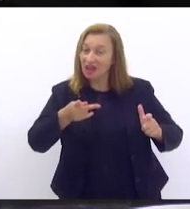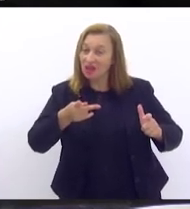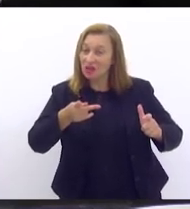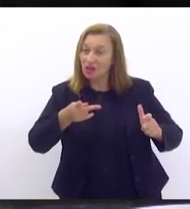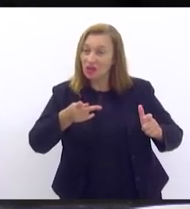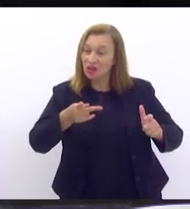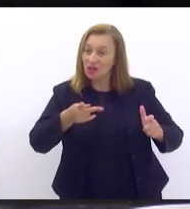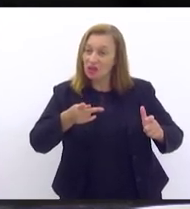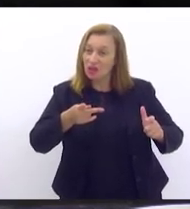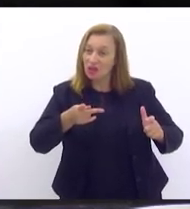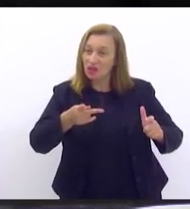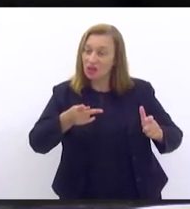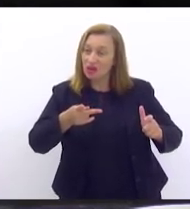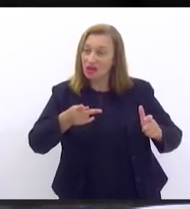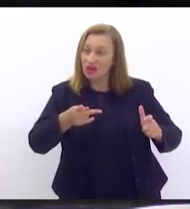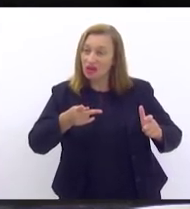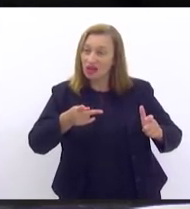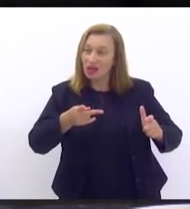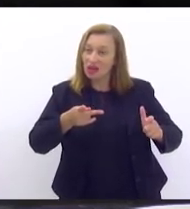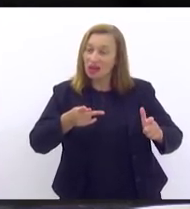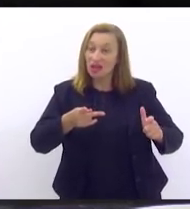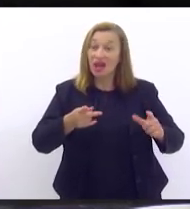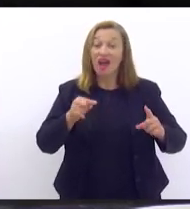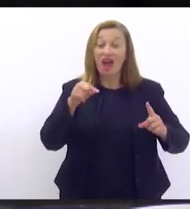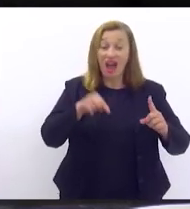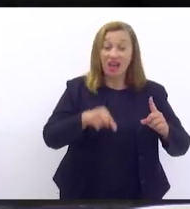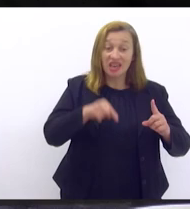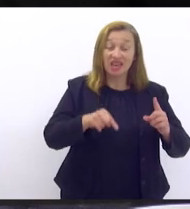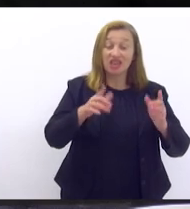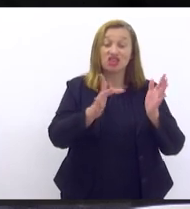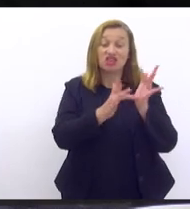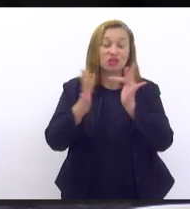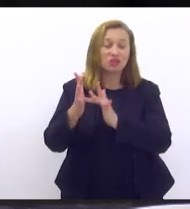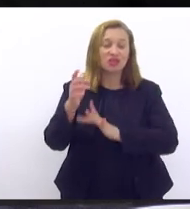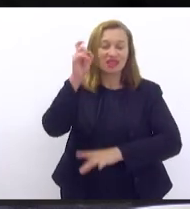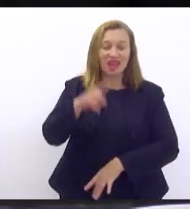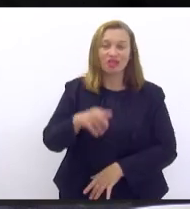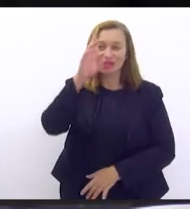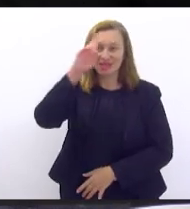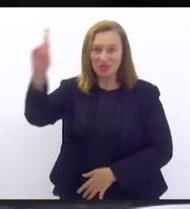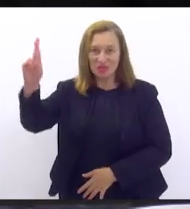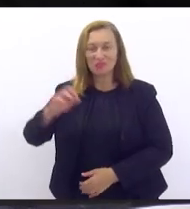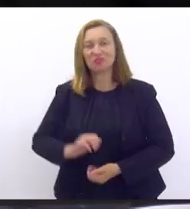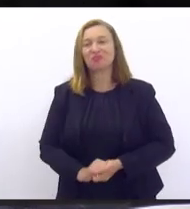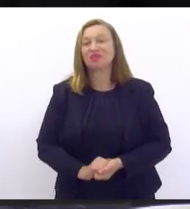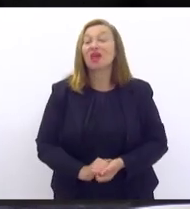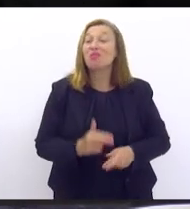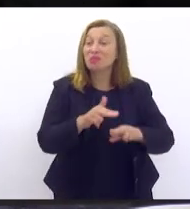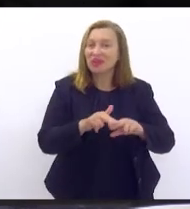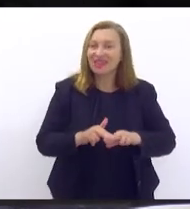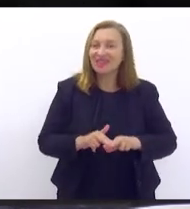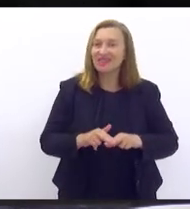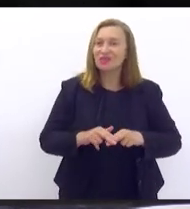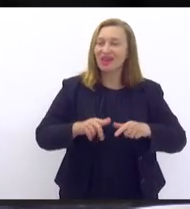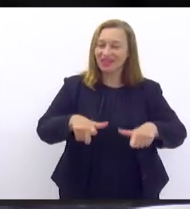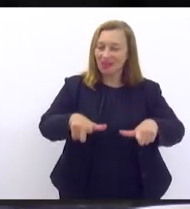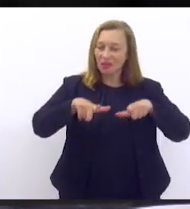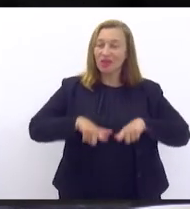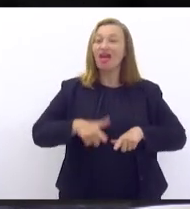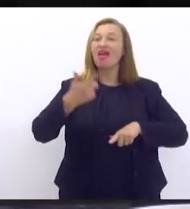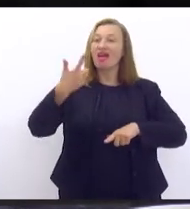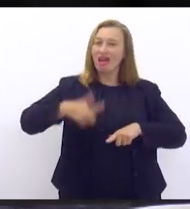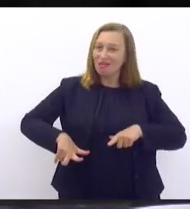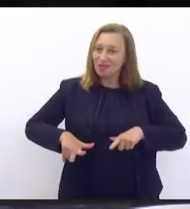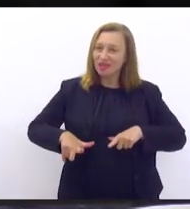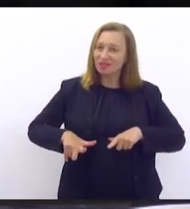atos, aqui Jesus é o Senhor. E, portanto, esta comenda, repito,